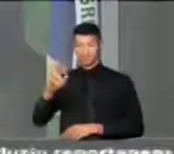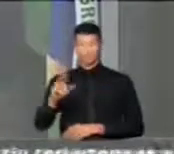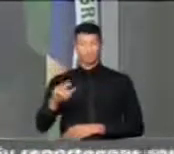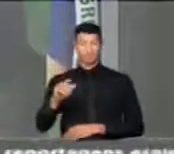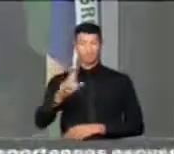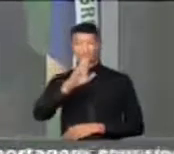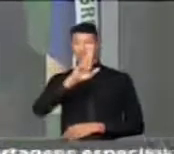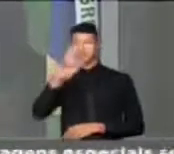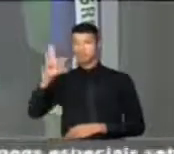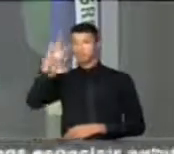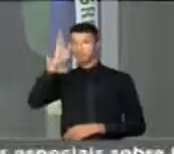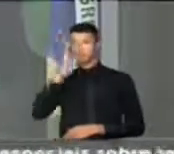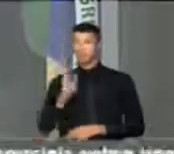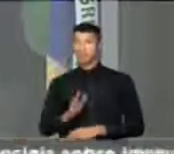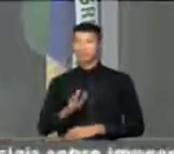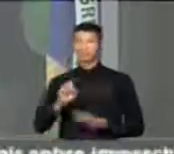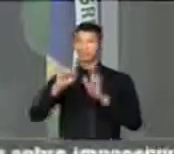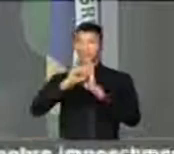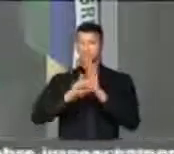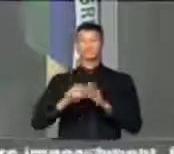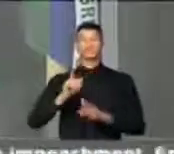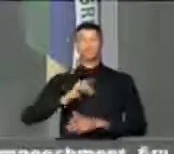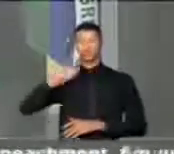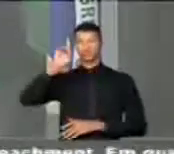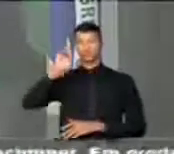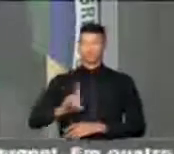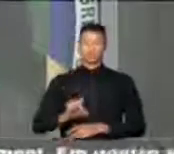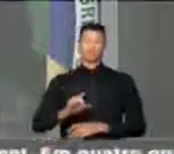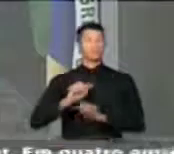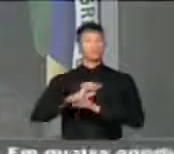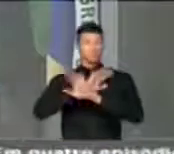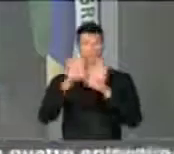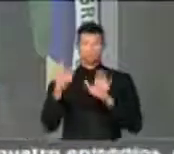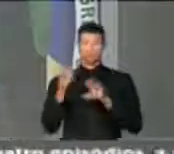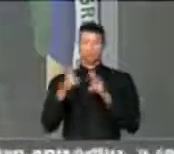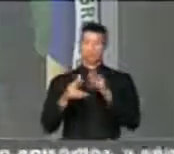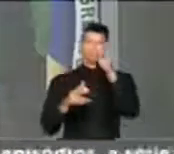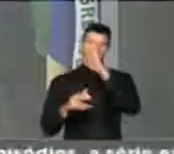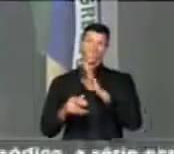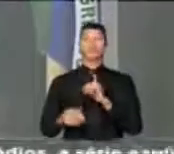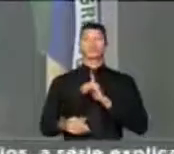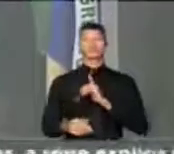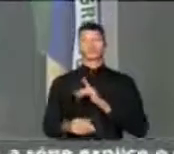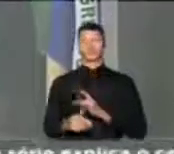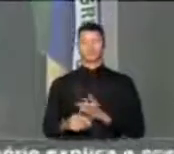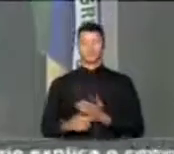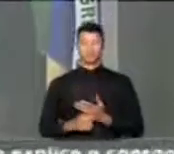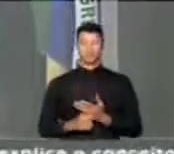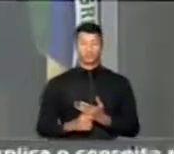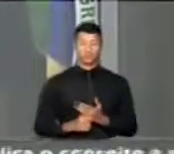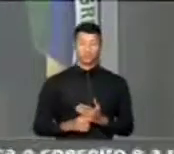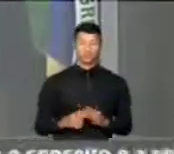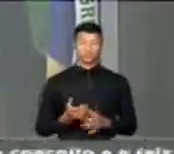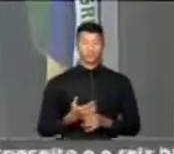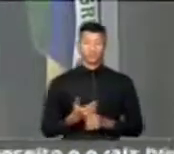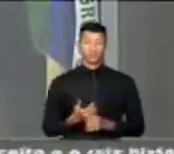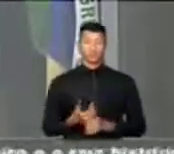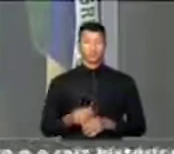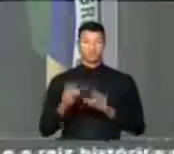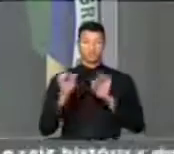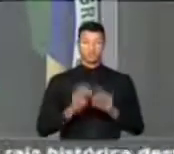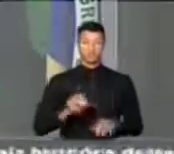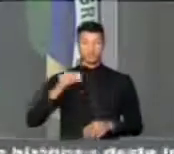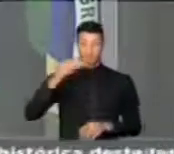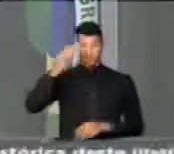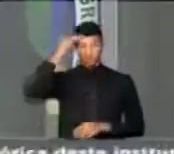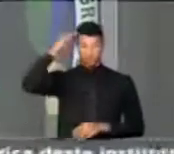Em nome do Brasil, se é que eu tenho esse direito, claro que como brasileiro tenho. Deixe o Michel em paz